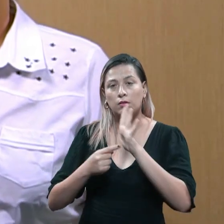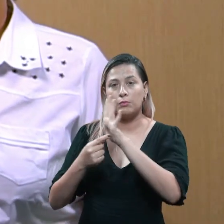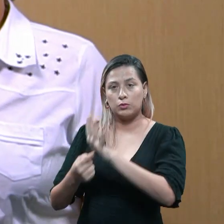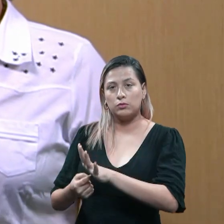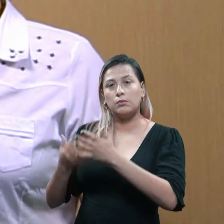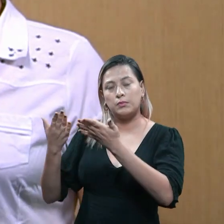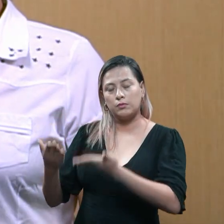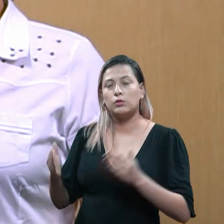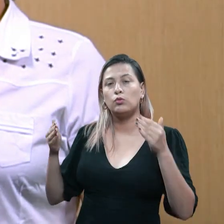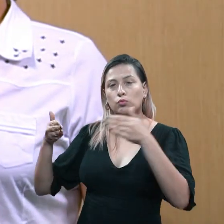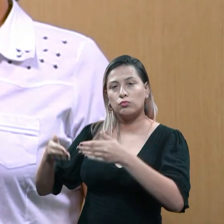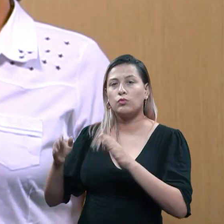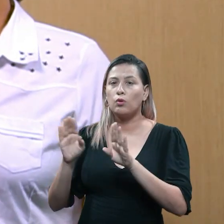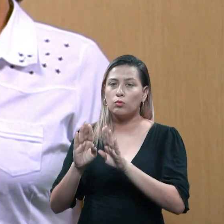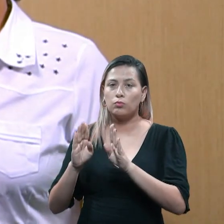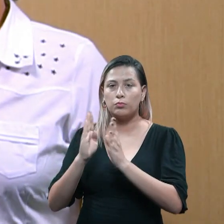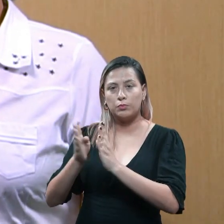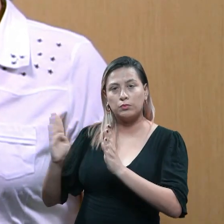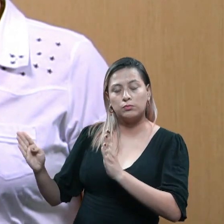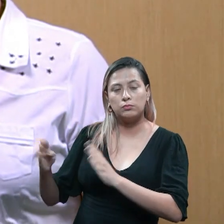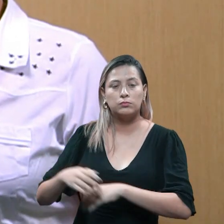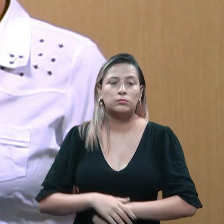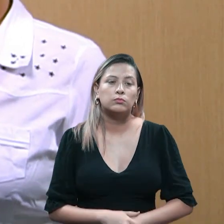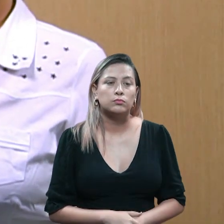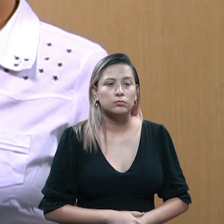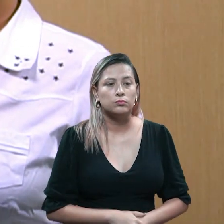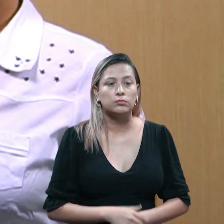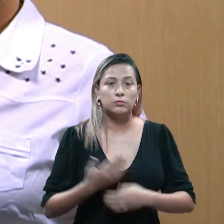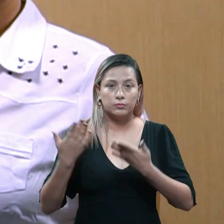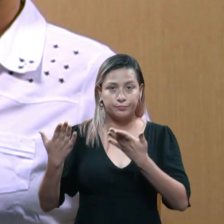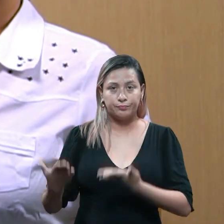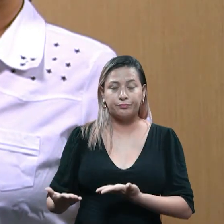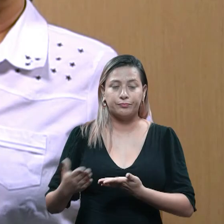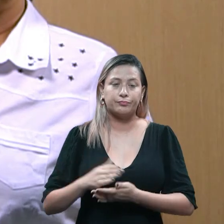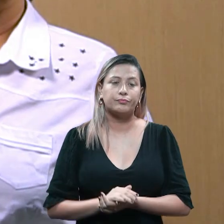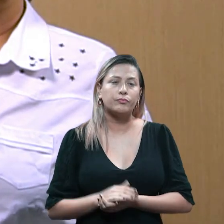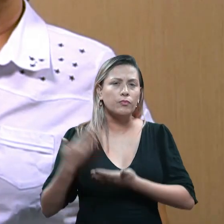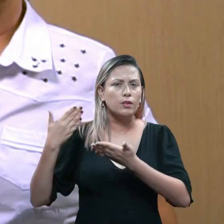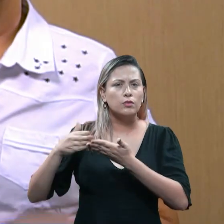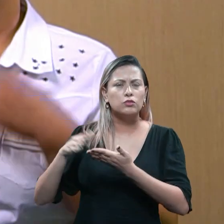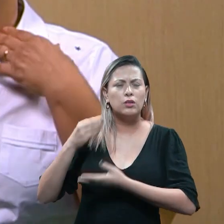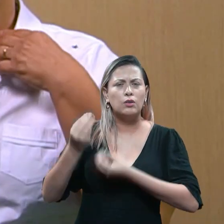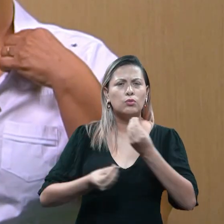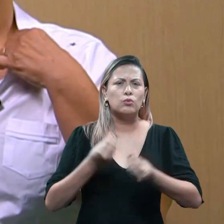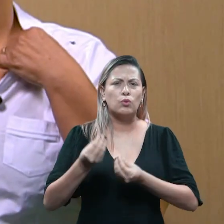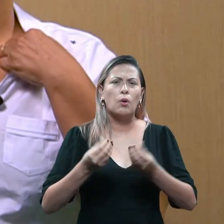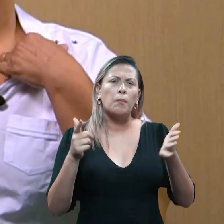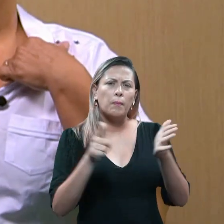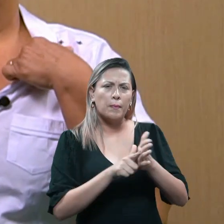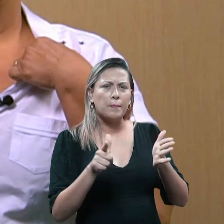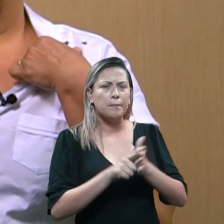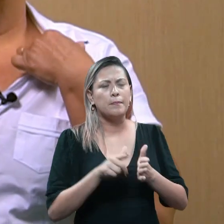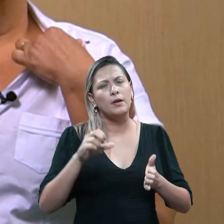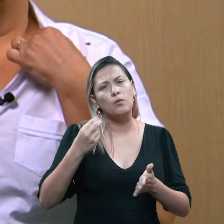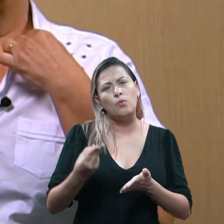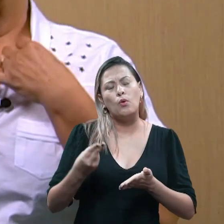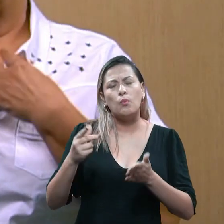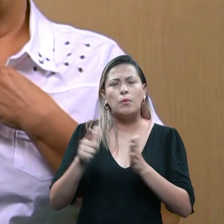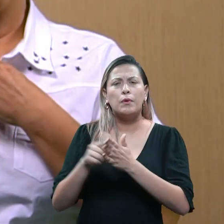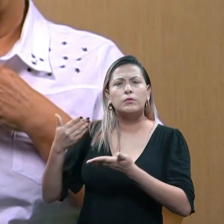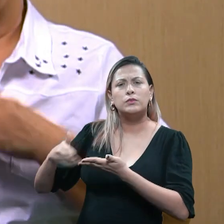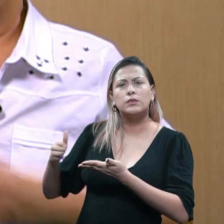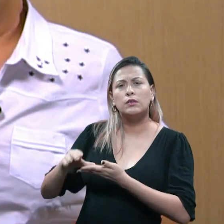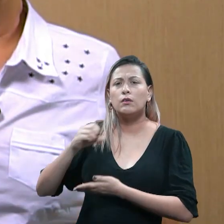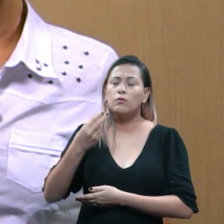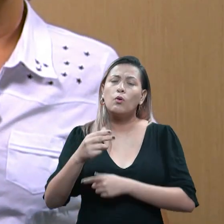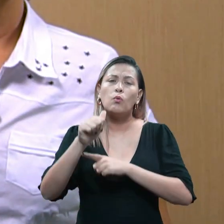biblioteca. Esse cosmético, ele deve ser retirado com lenço de papel, lenço descartável ou algodão umedecido